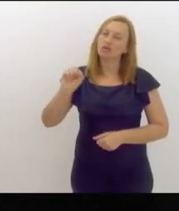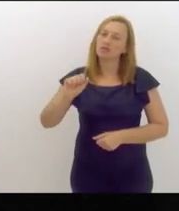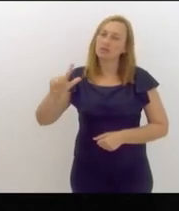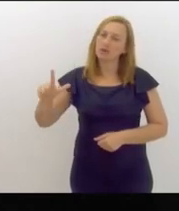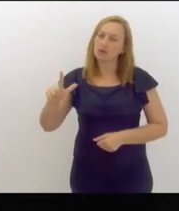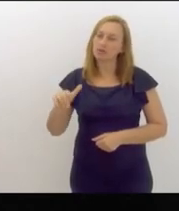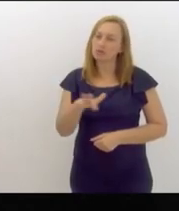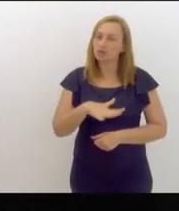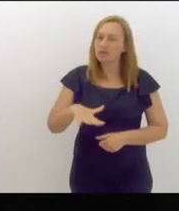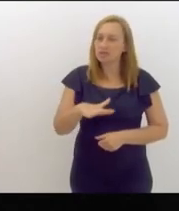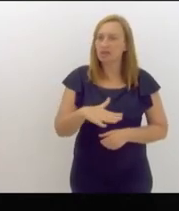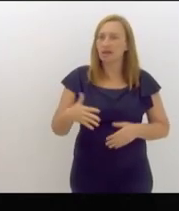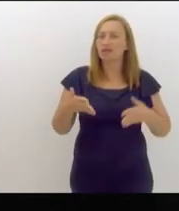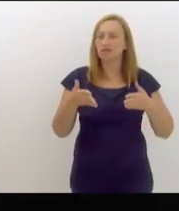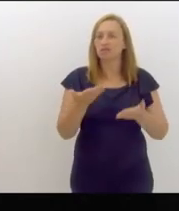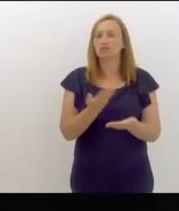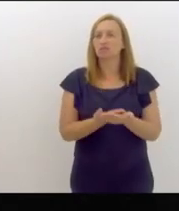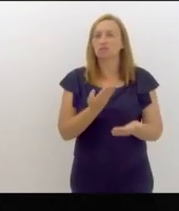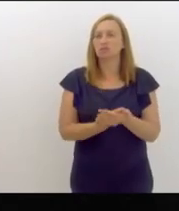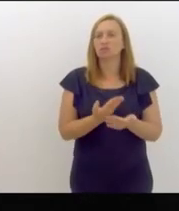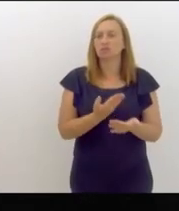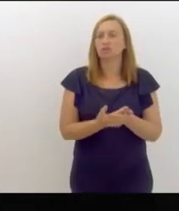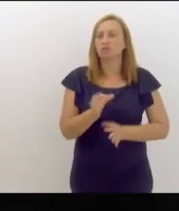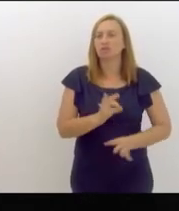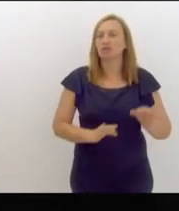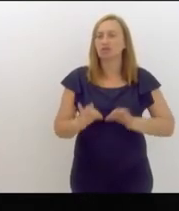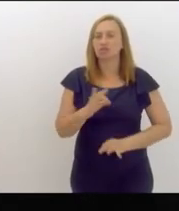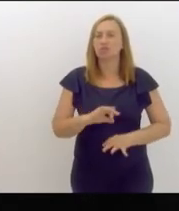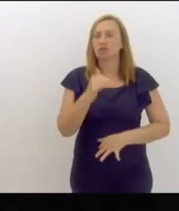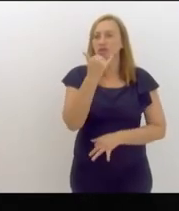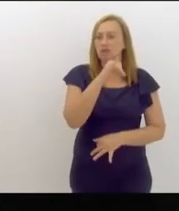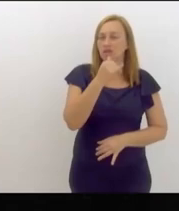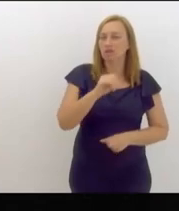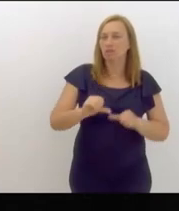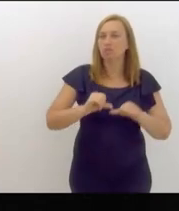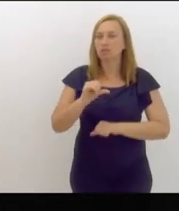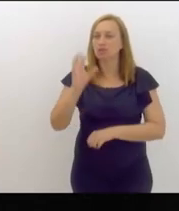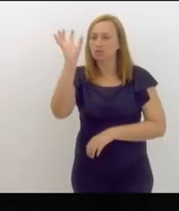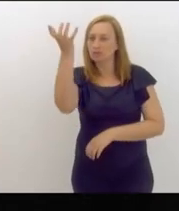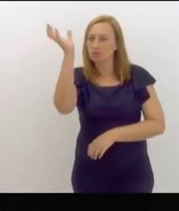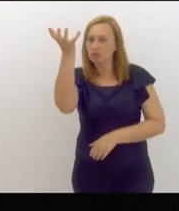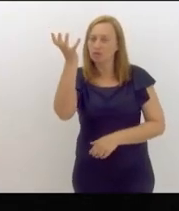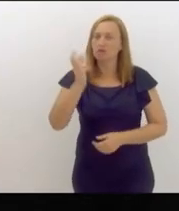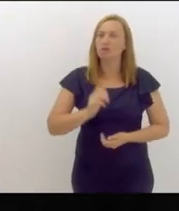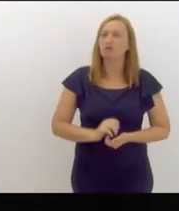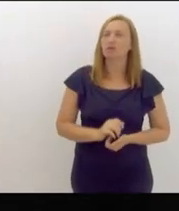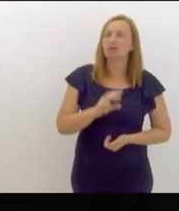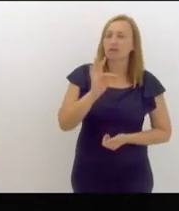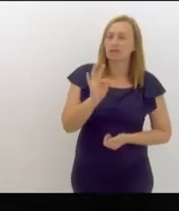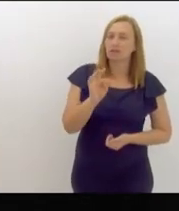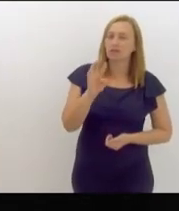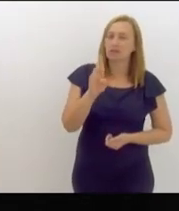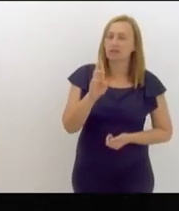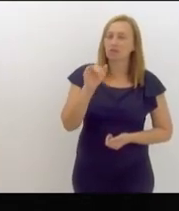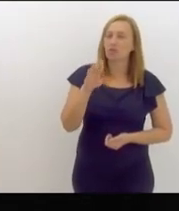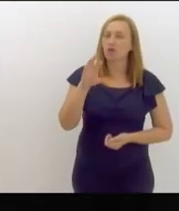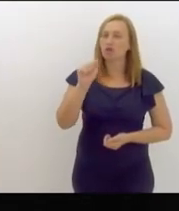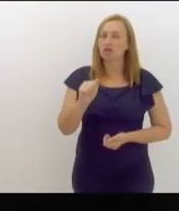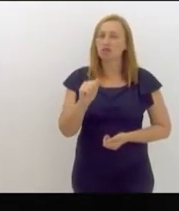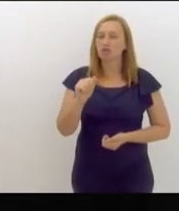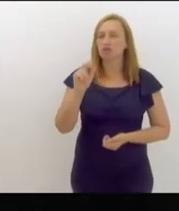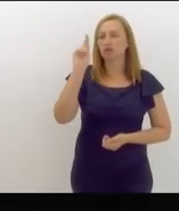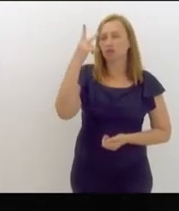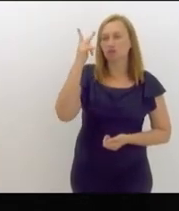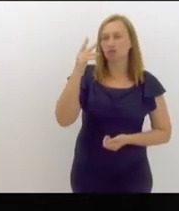Pesquisas se concentravam em planejamento energético mudanças climáticas além da epistemologia e história da ciência